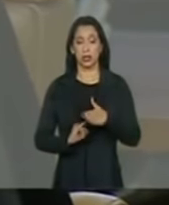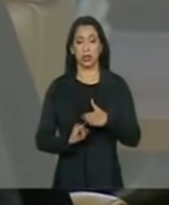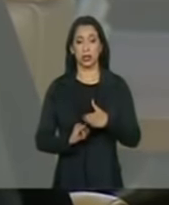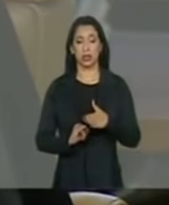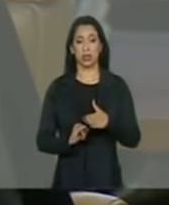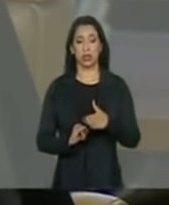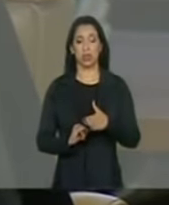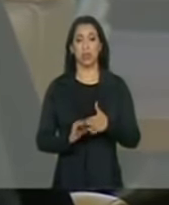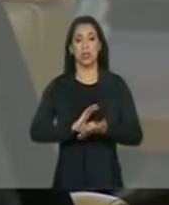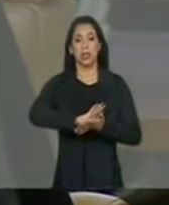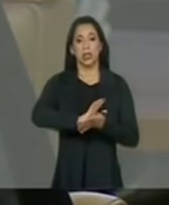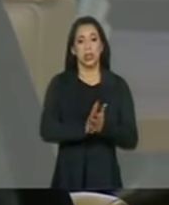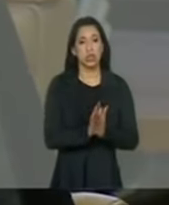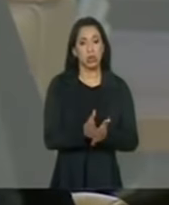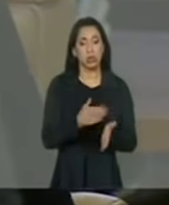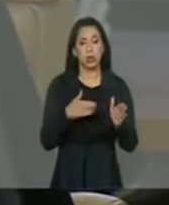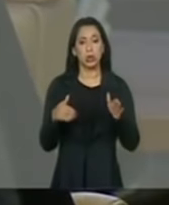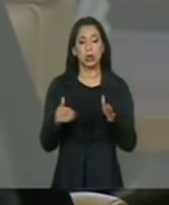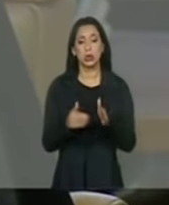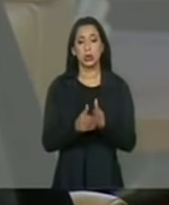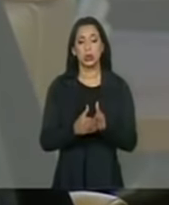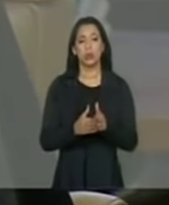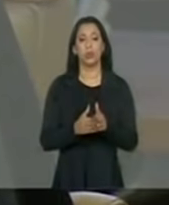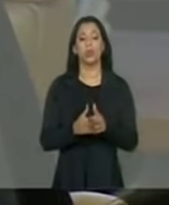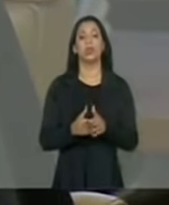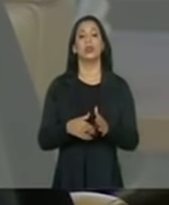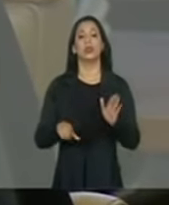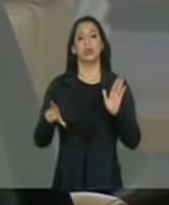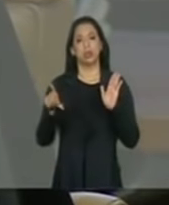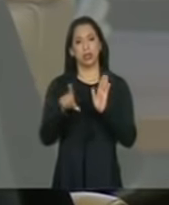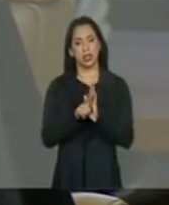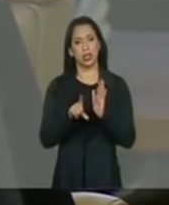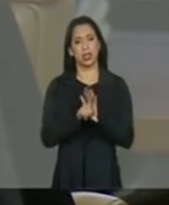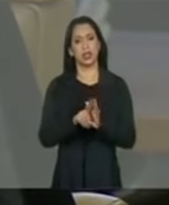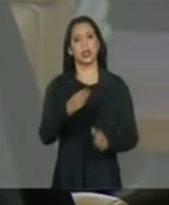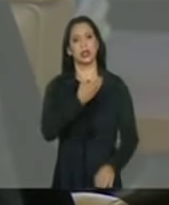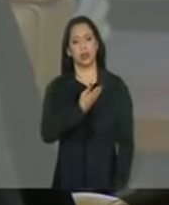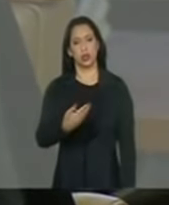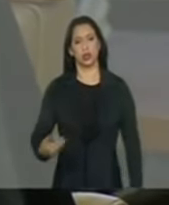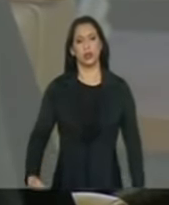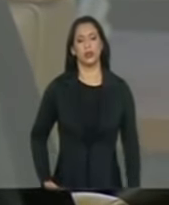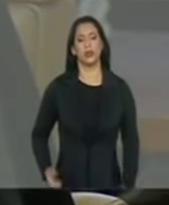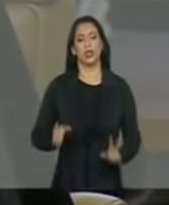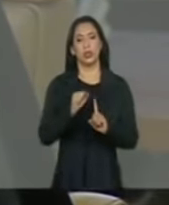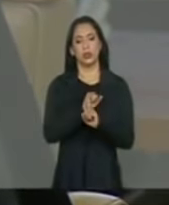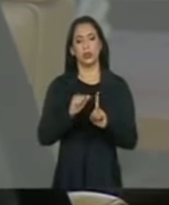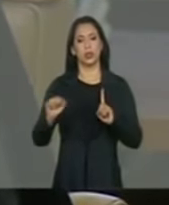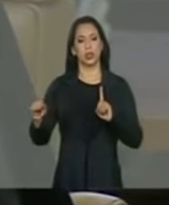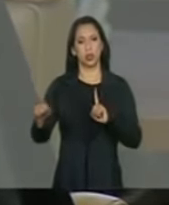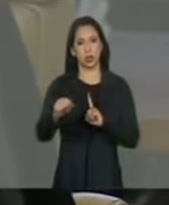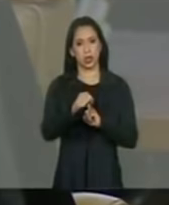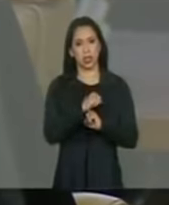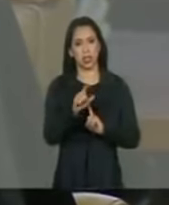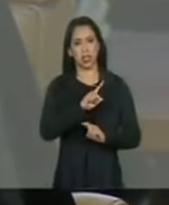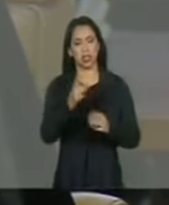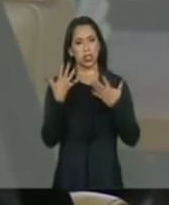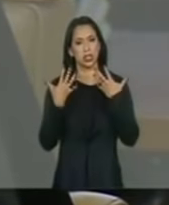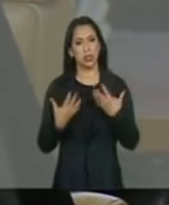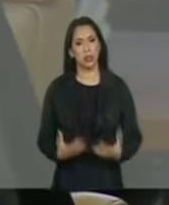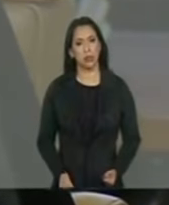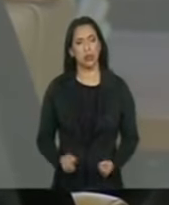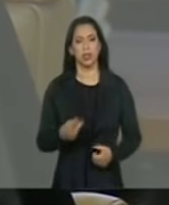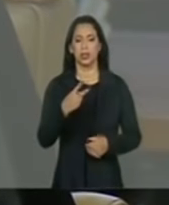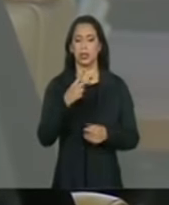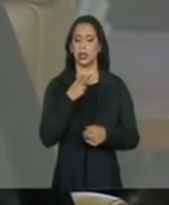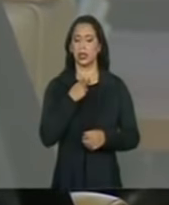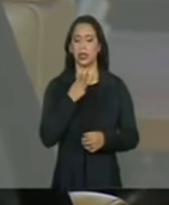exigência de publicidade inerente a um regime de governo e é uma sociedade que não admitem nem podem